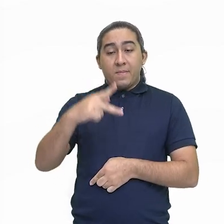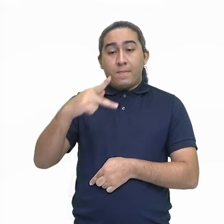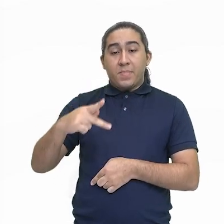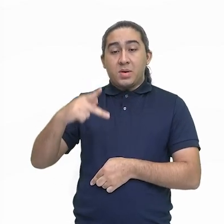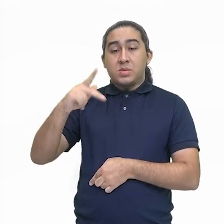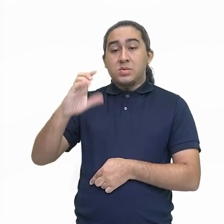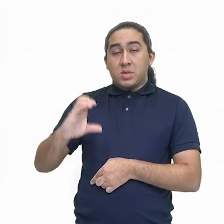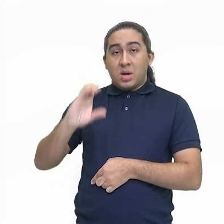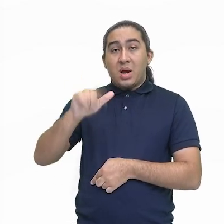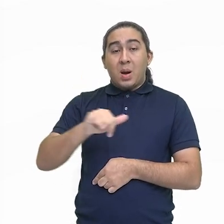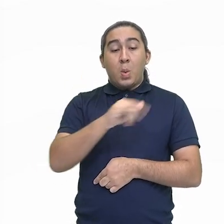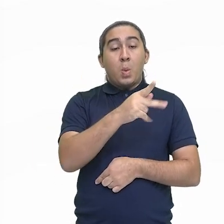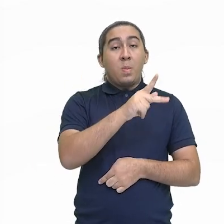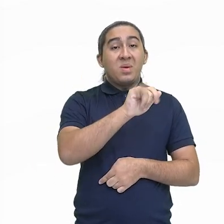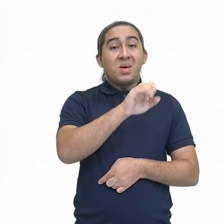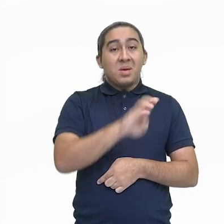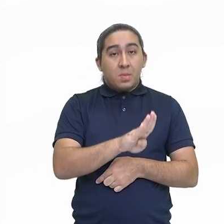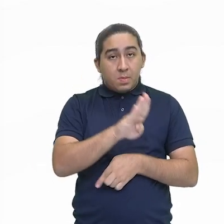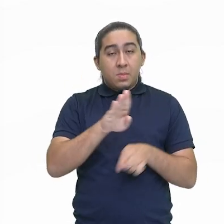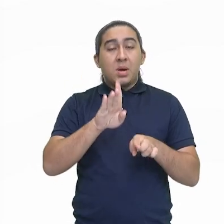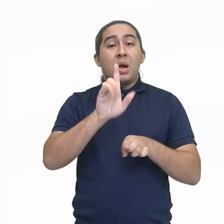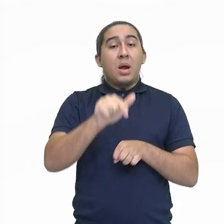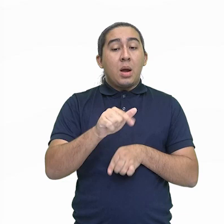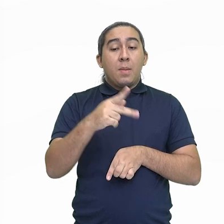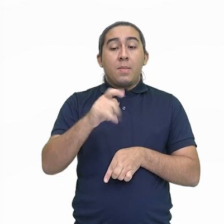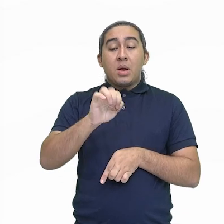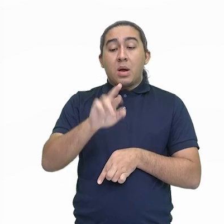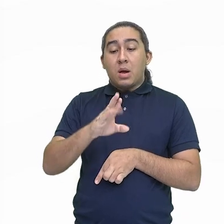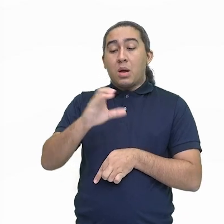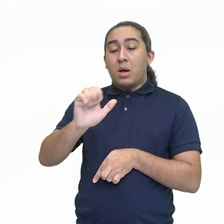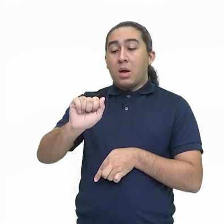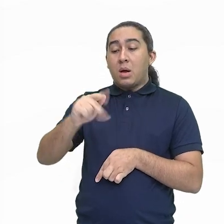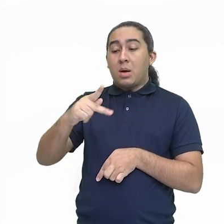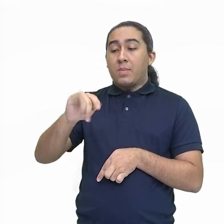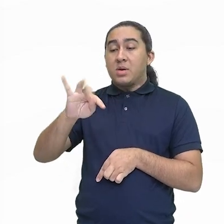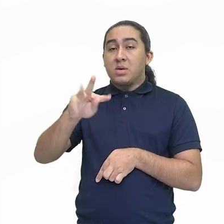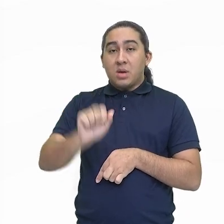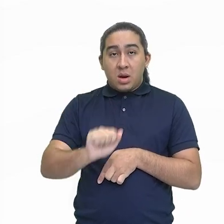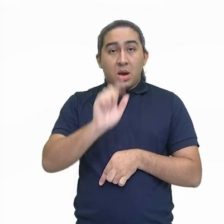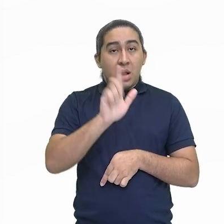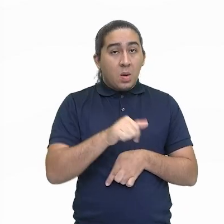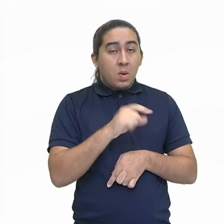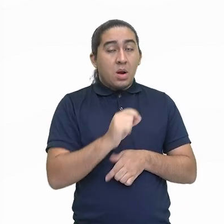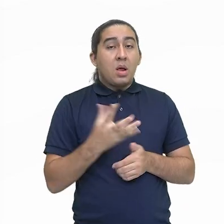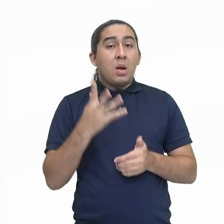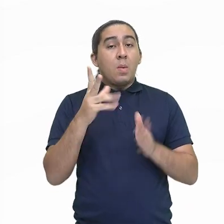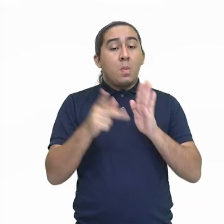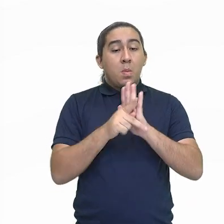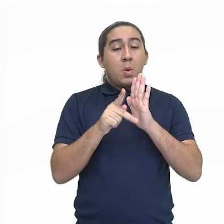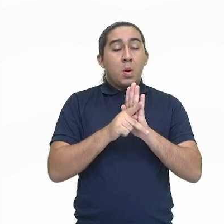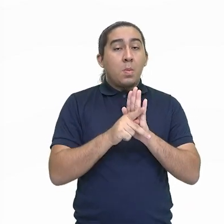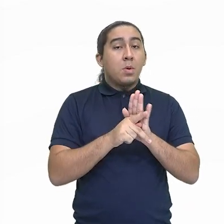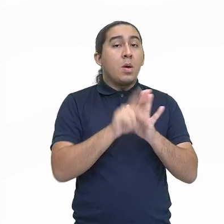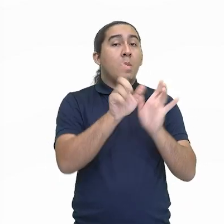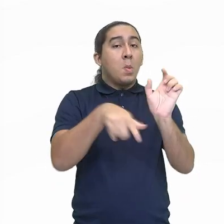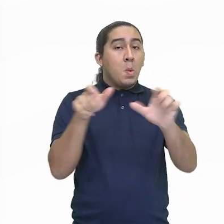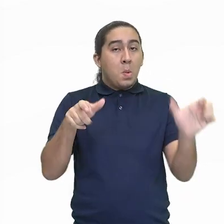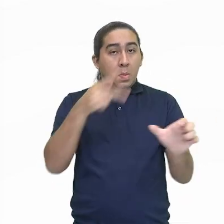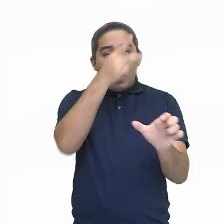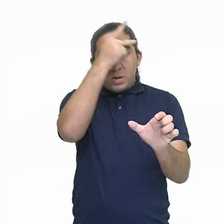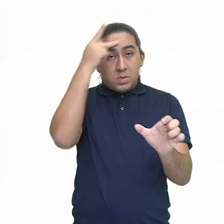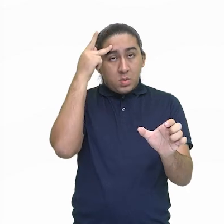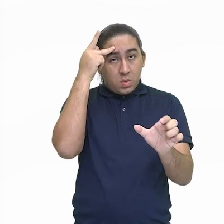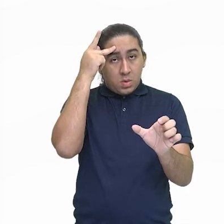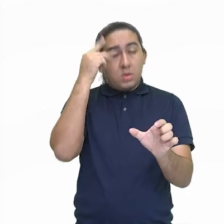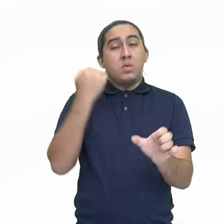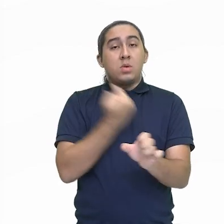que é PIB per capita, que seria aí o Produto Interno Bruto ou o PIB por pessoa, tá bom? Que a gente